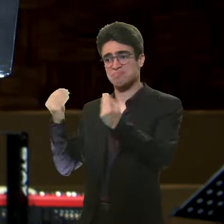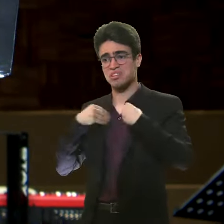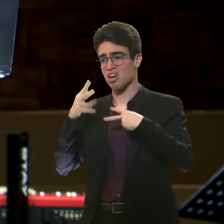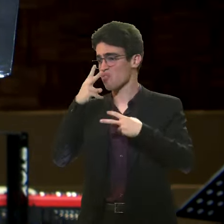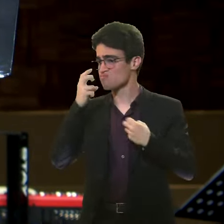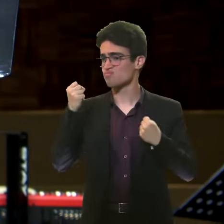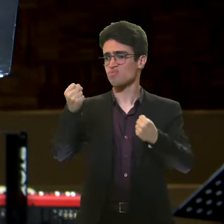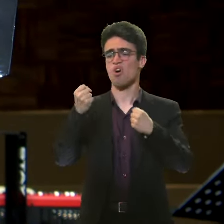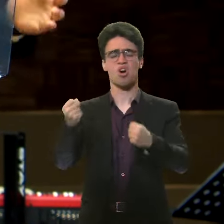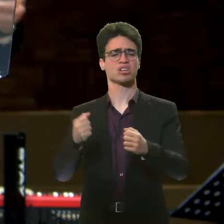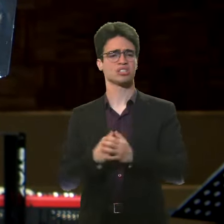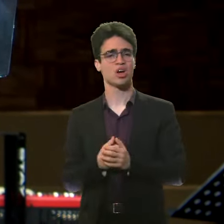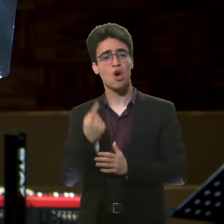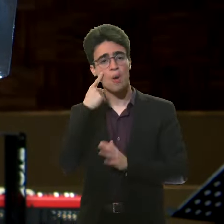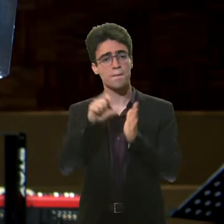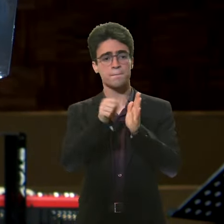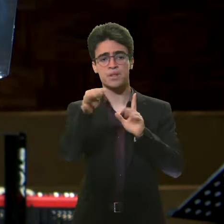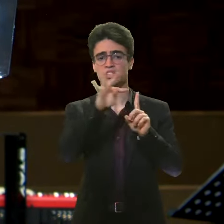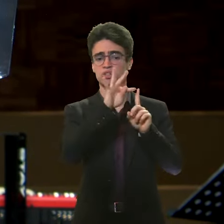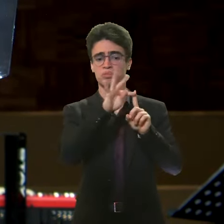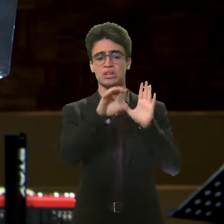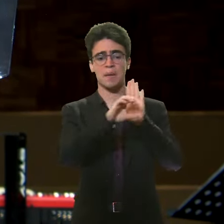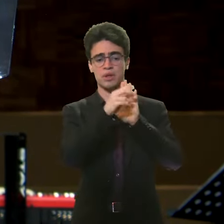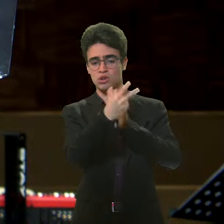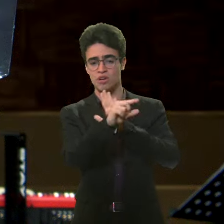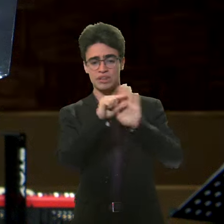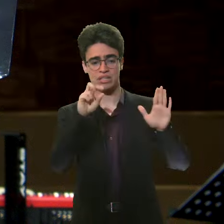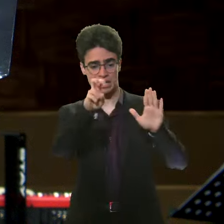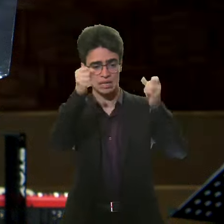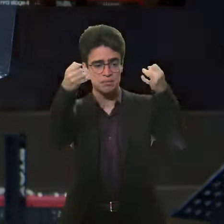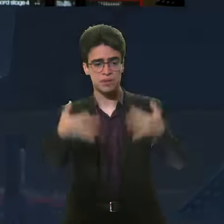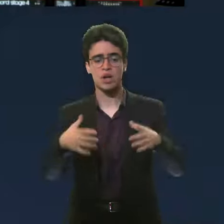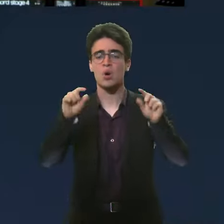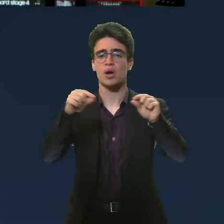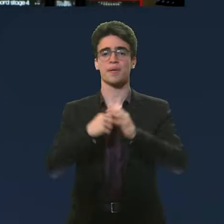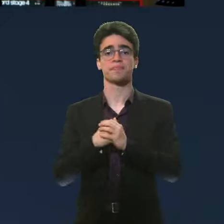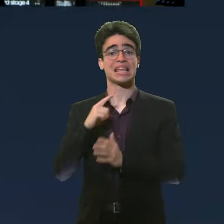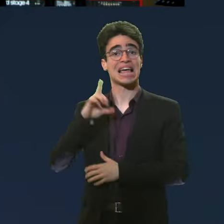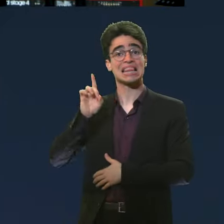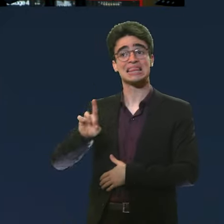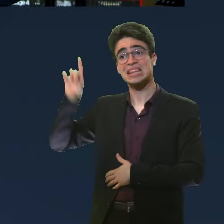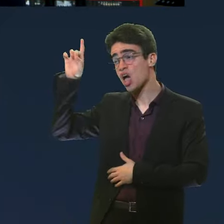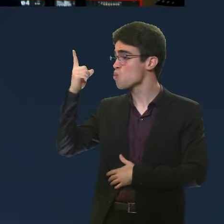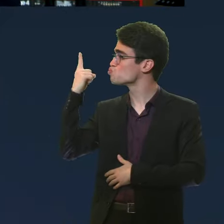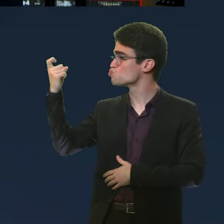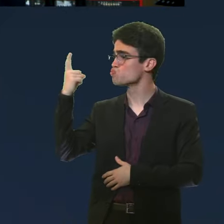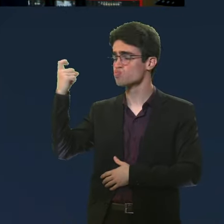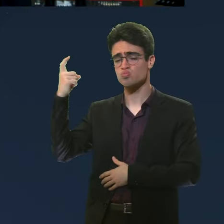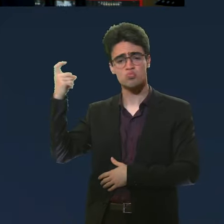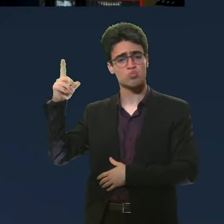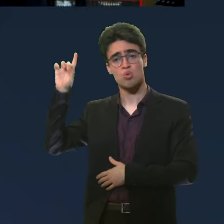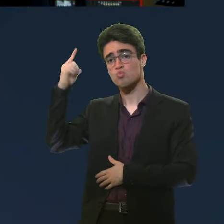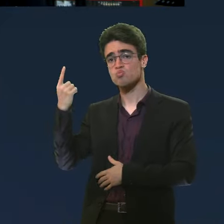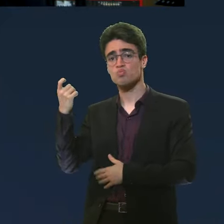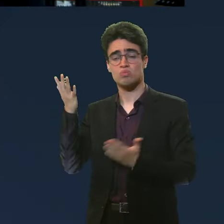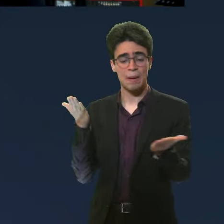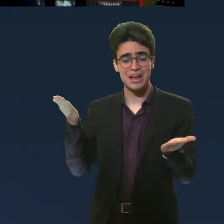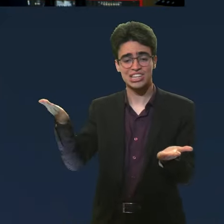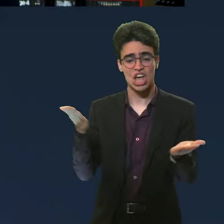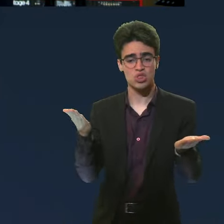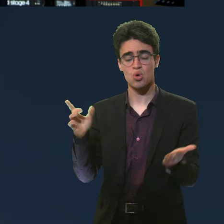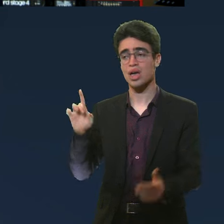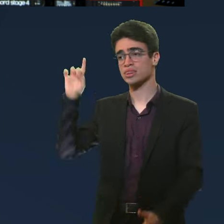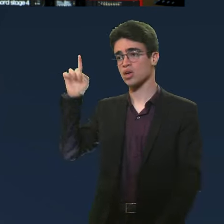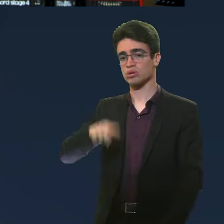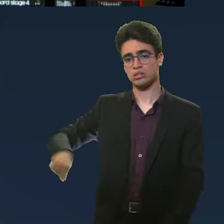sofrimento. 1 Timóteo 2, versículo 5 também fala sobre isso, pois há um só Deus e um só mediador entre Deus e os homens, o homem